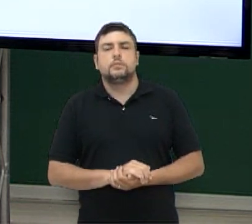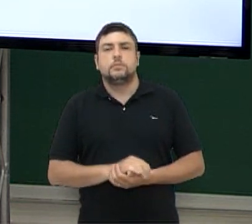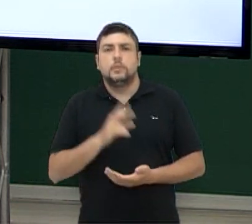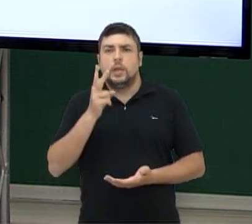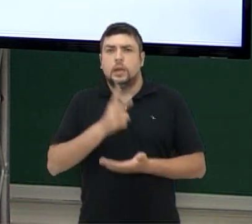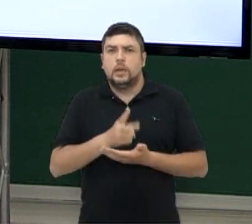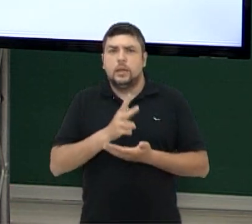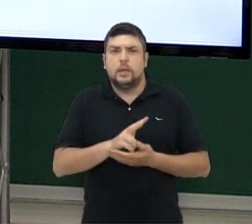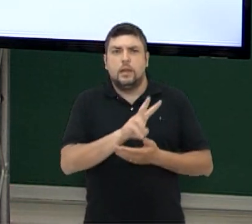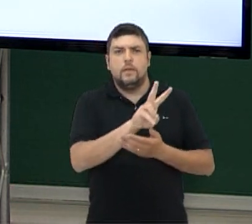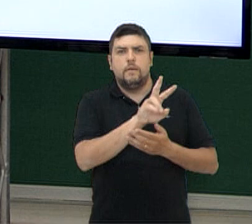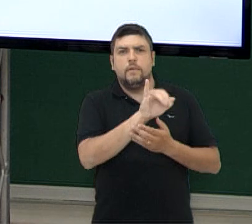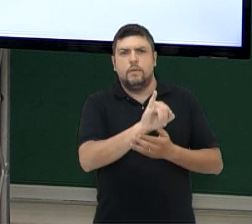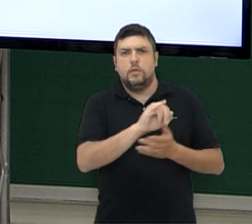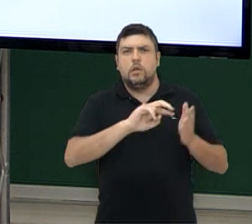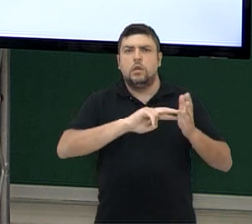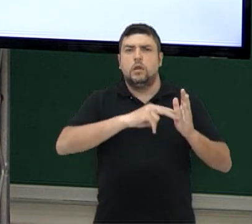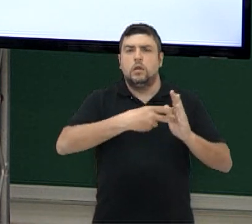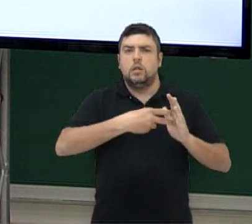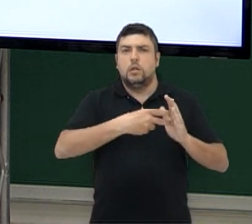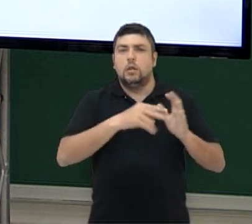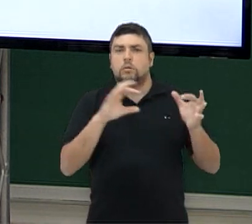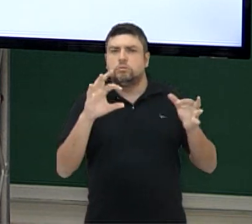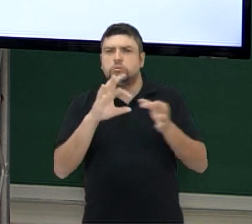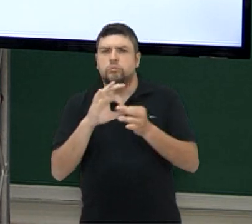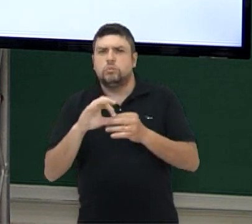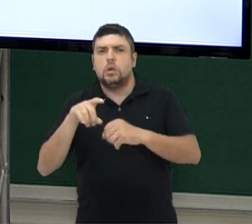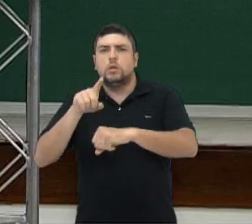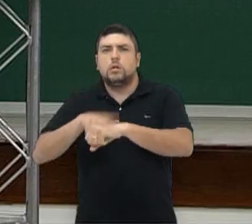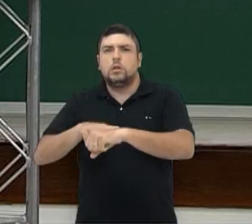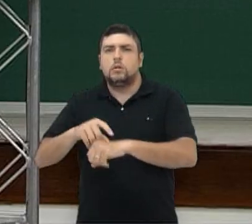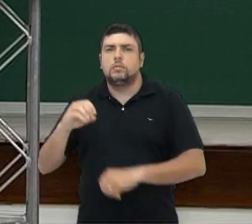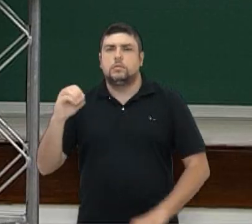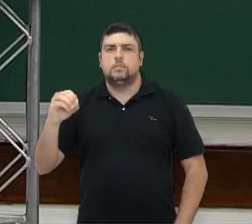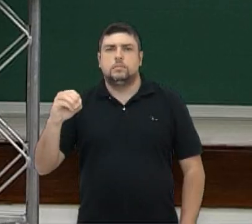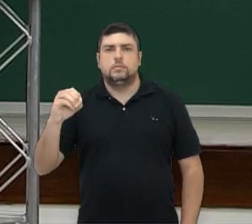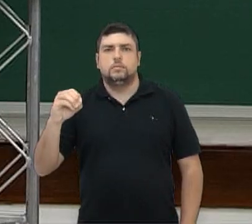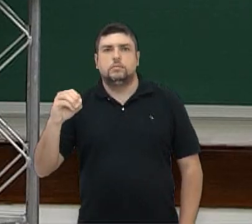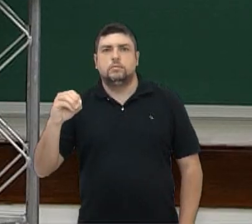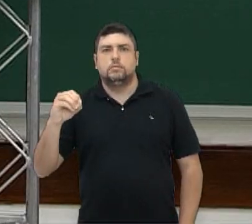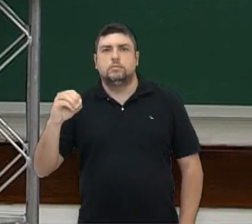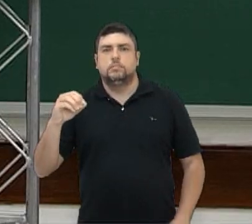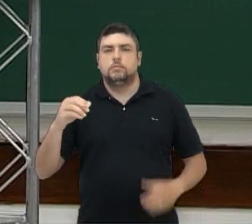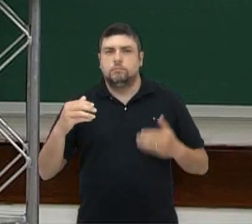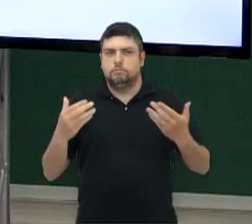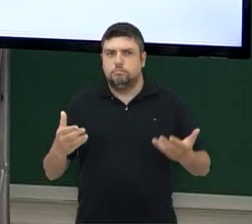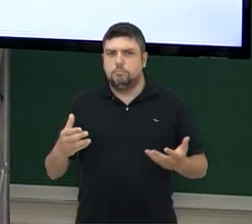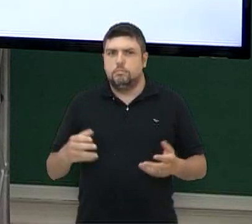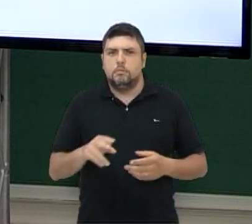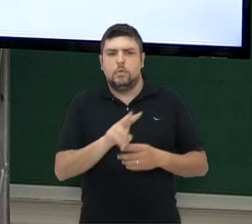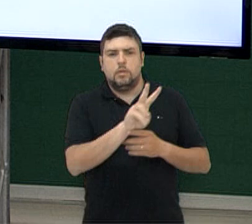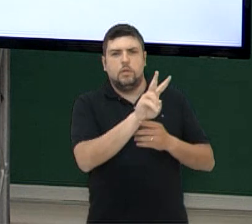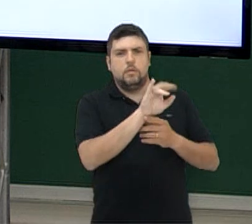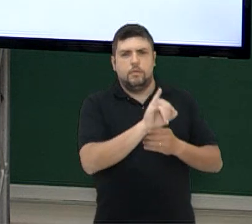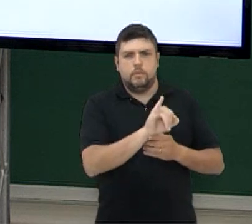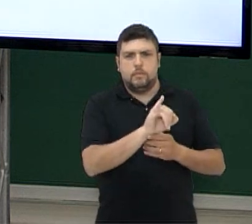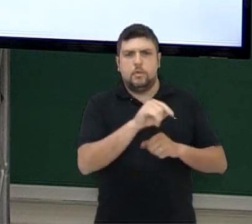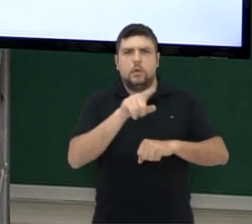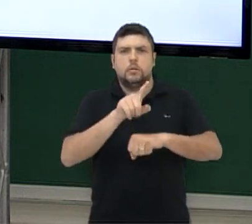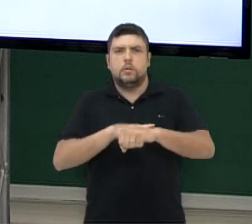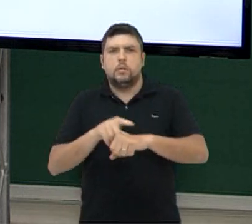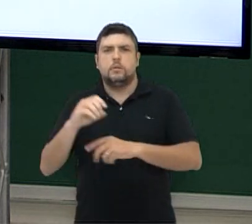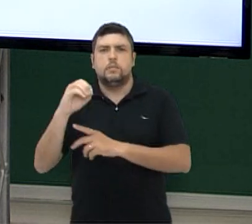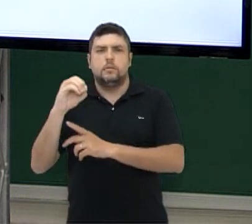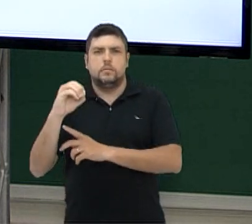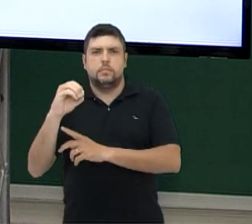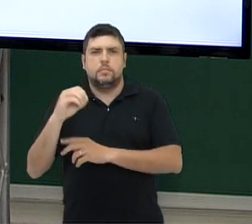está associada ao tempo zero, certo? Então a gente convenciona dessa forma. Velocidade inicial ao tempo zero. Então